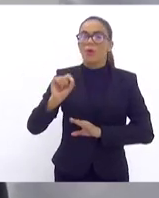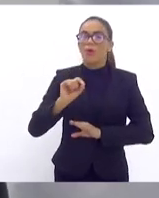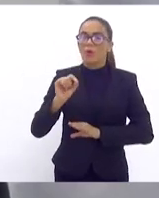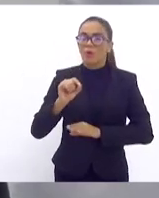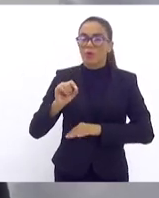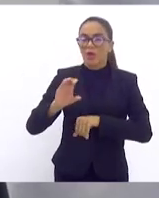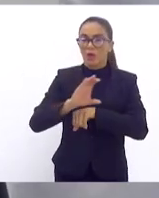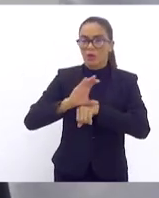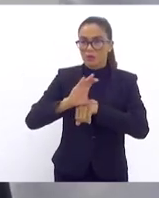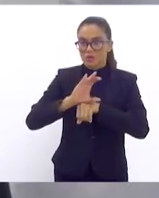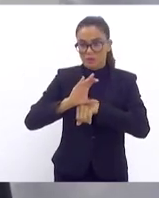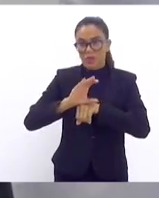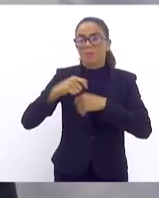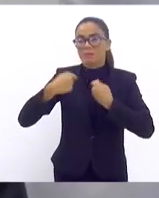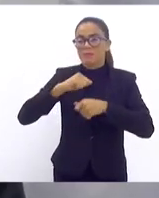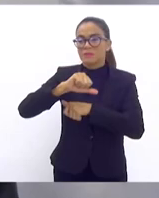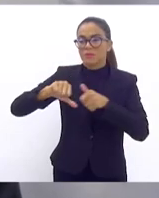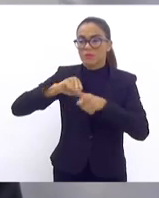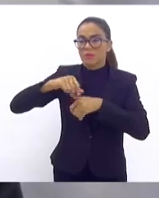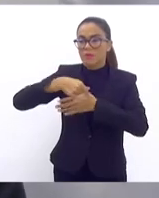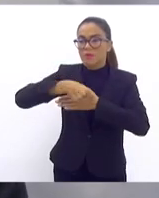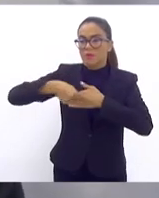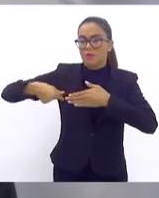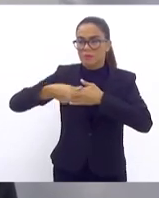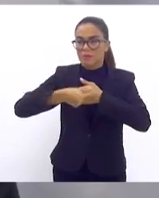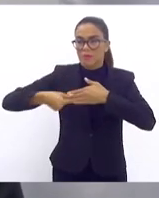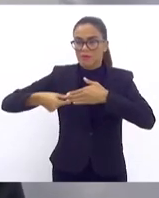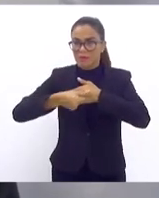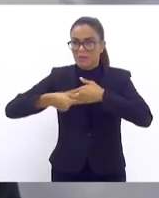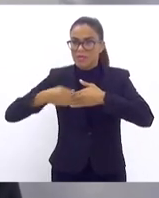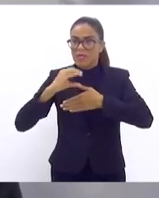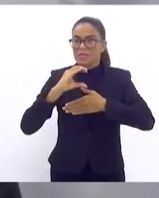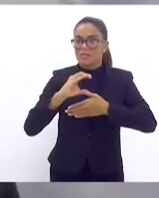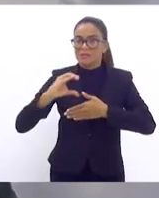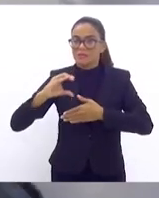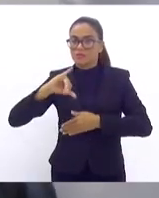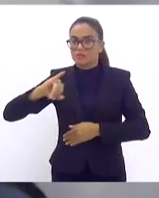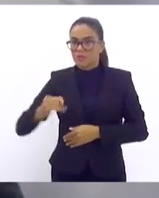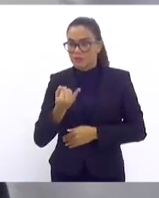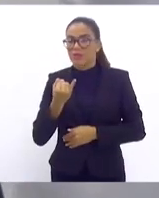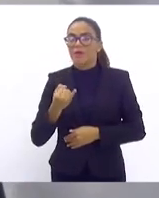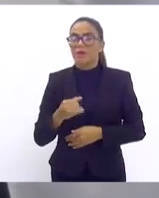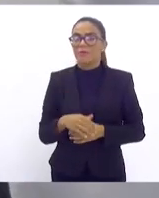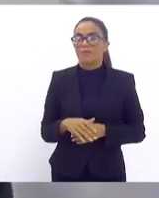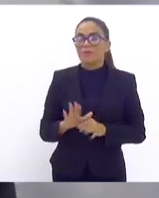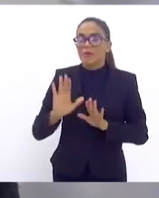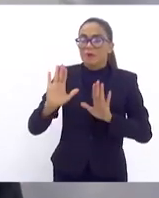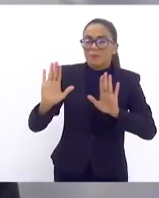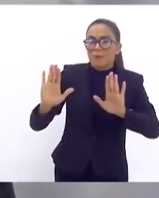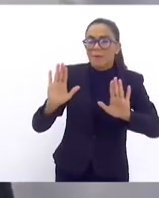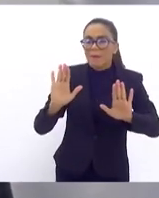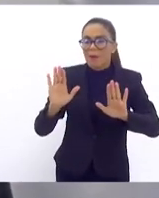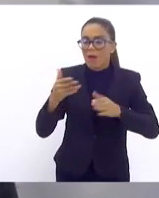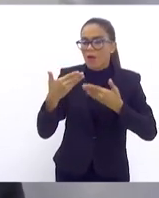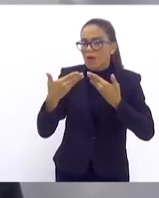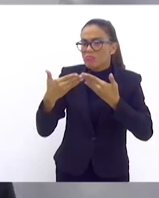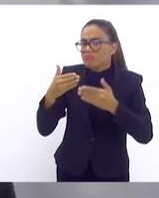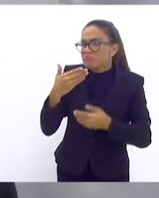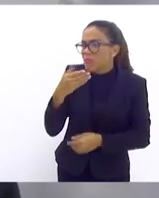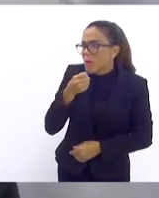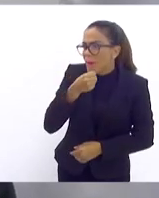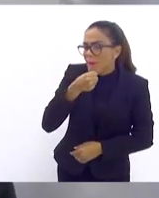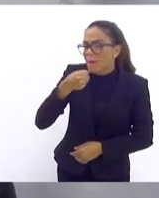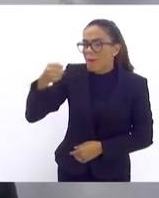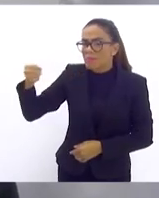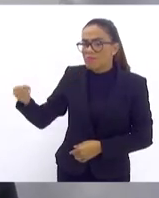constitucionalidade com emendas, concluindo por substitutivo da CCJ. Em discussão, e aí, obviamente, abrir a palavra para o